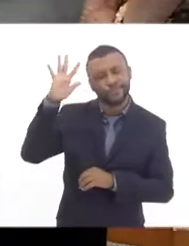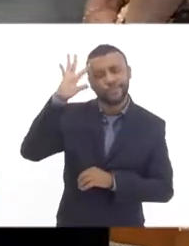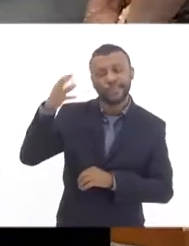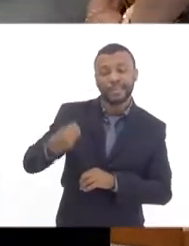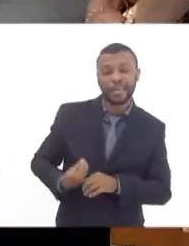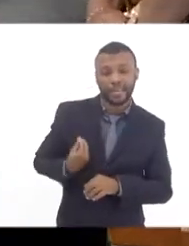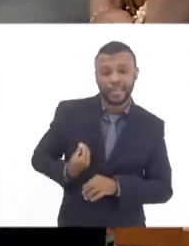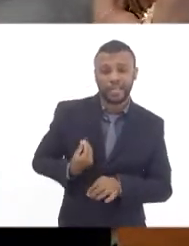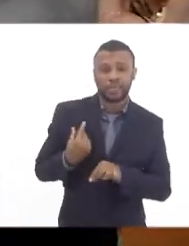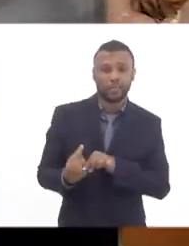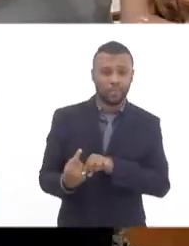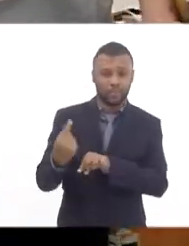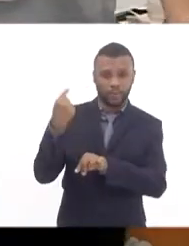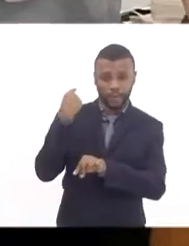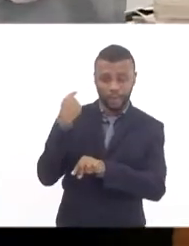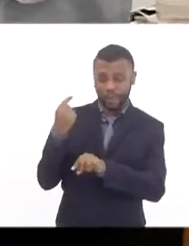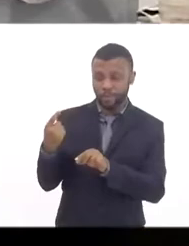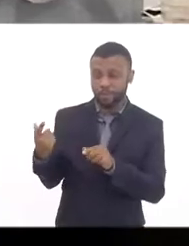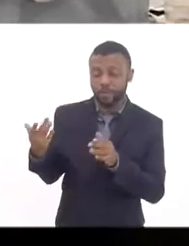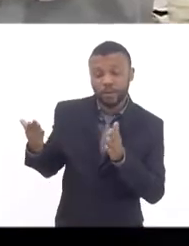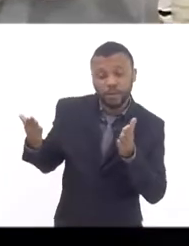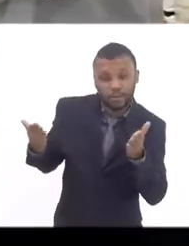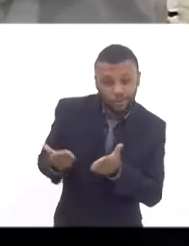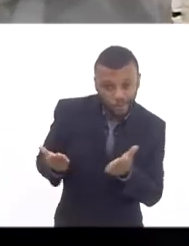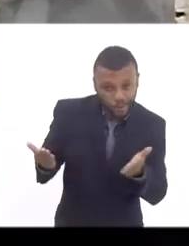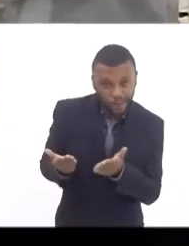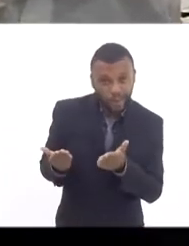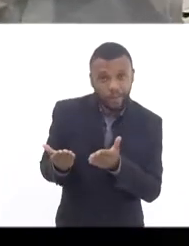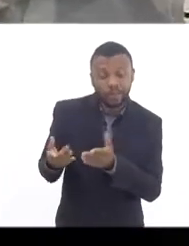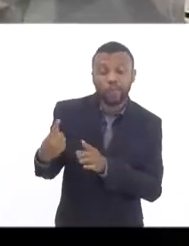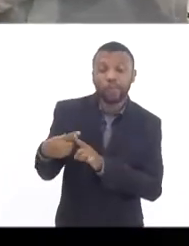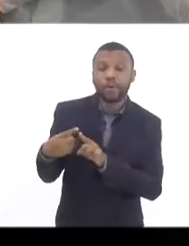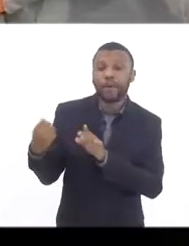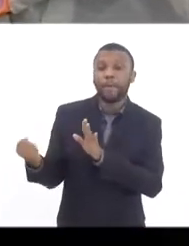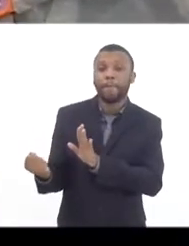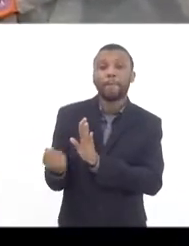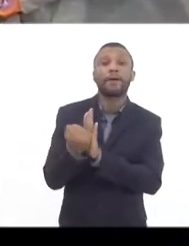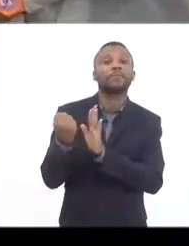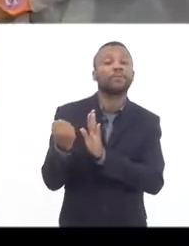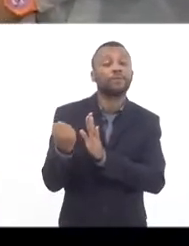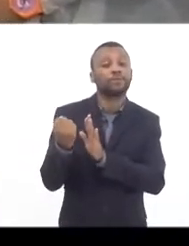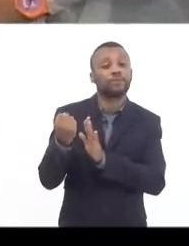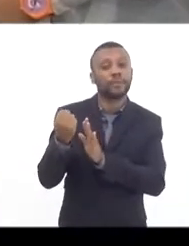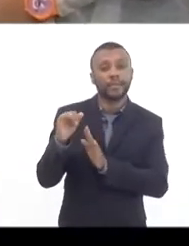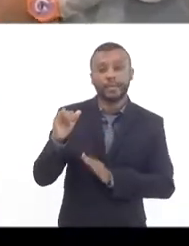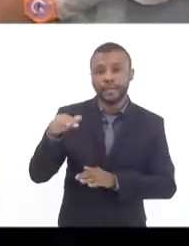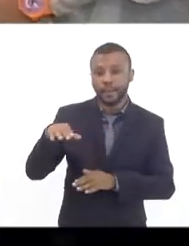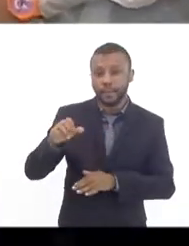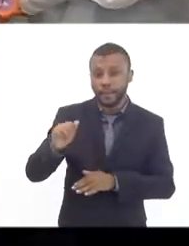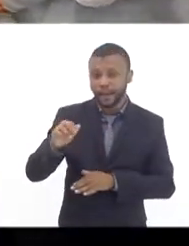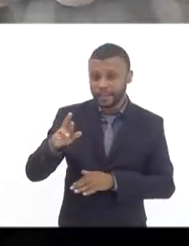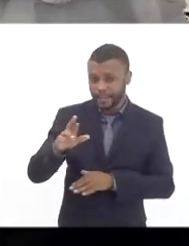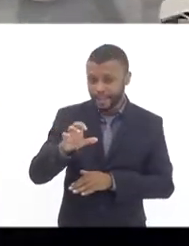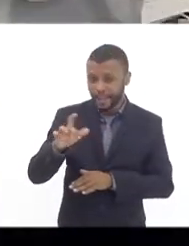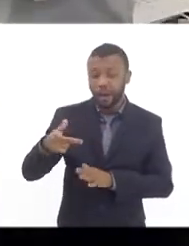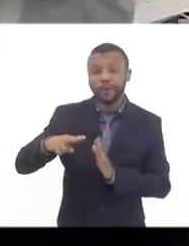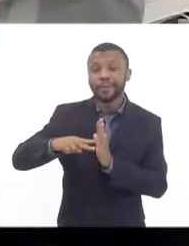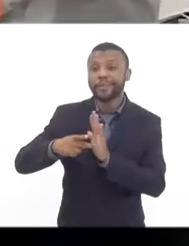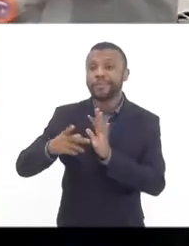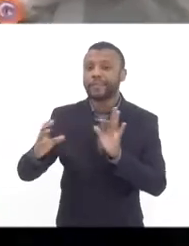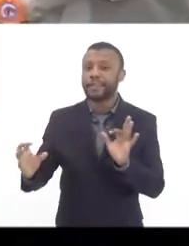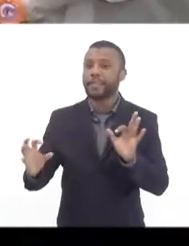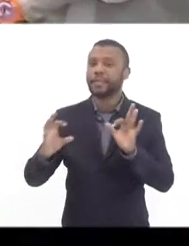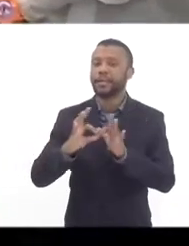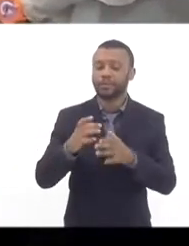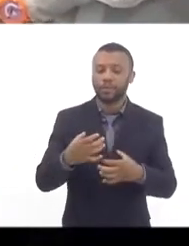existe. Porque o patrimônio imaterial, ele está ligado ao sentimento de um